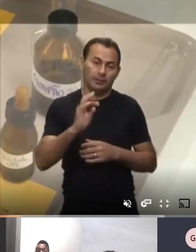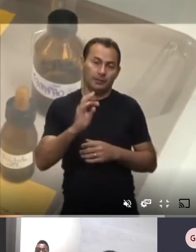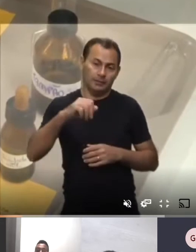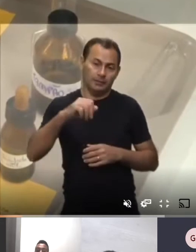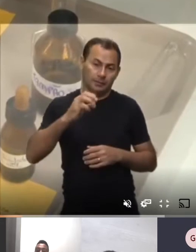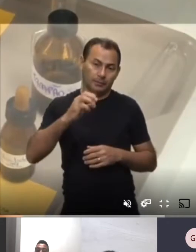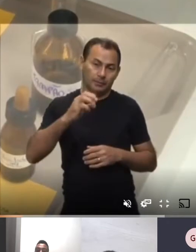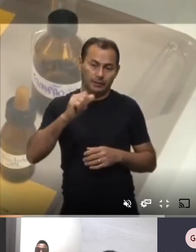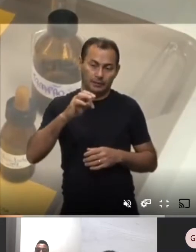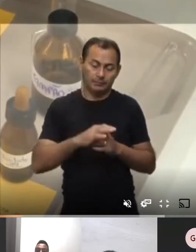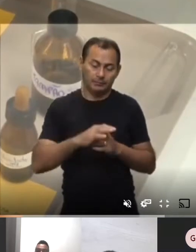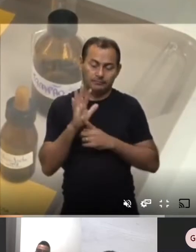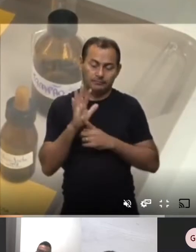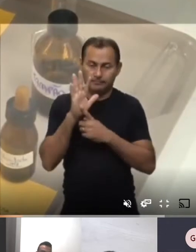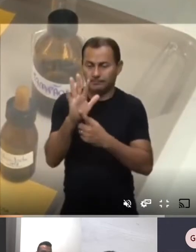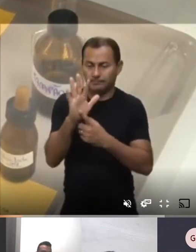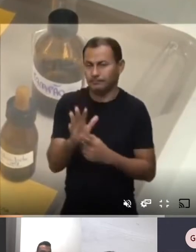mantendo a mesma cor.